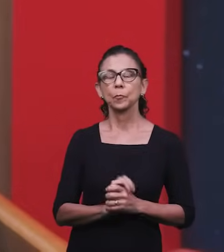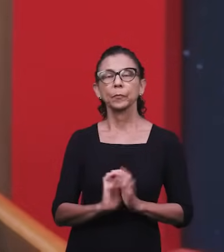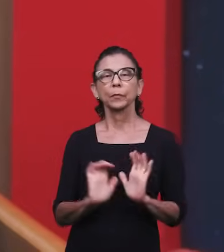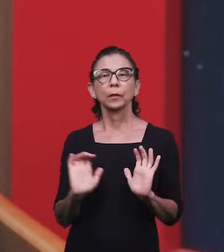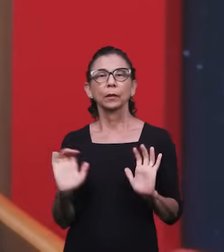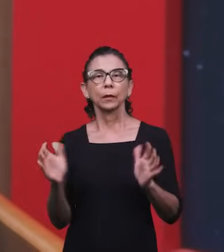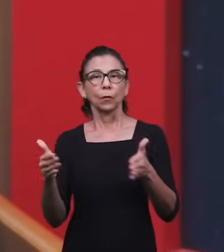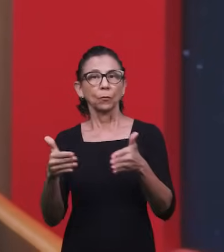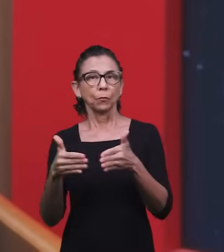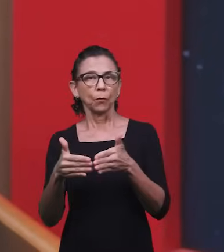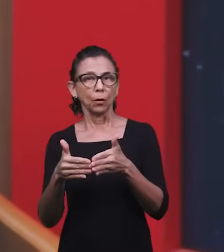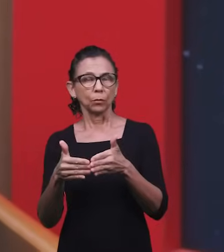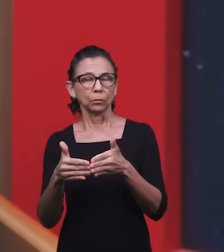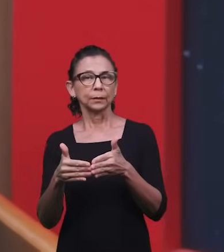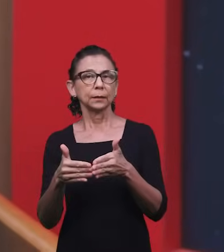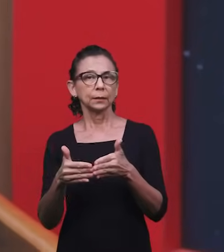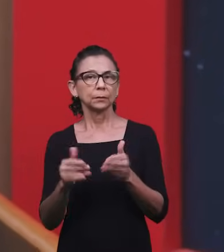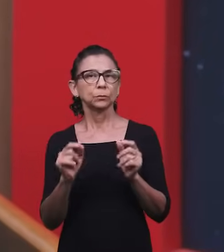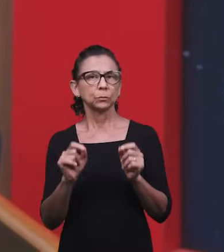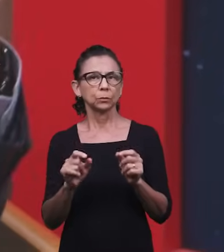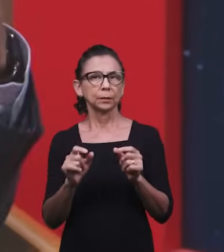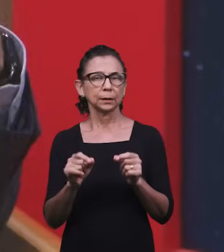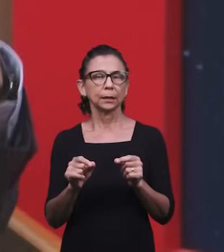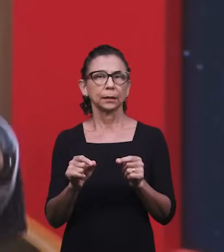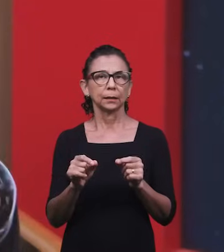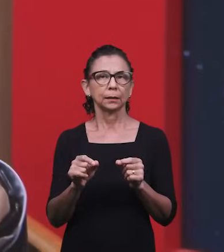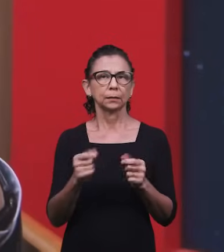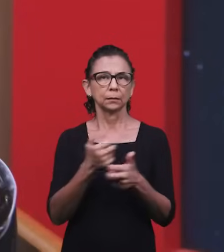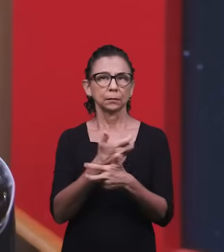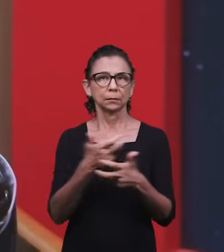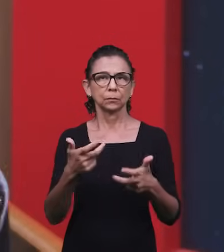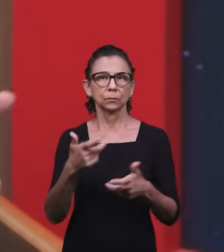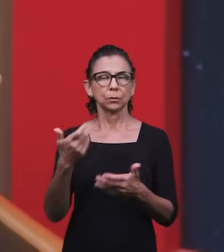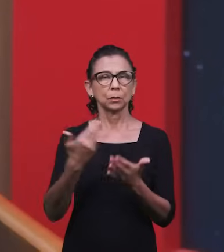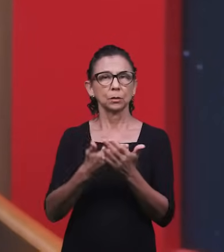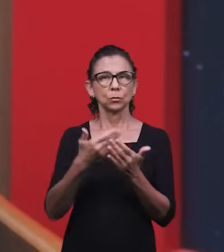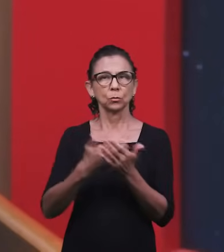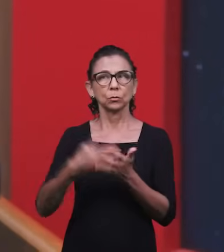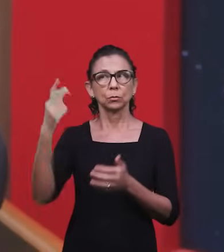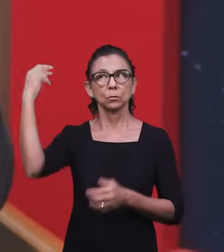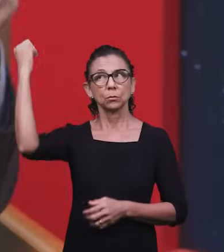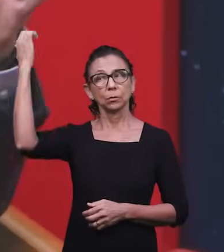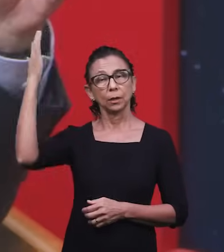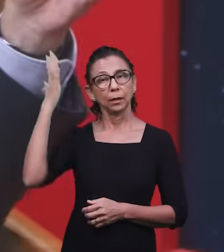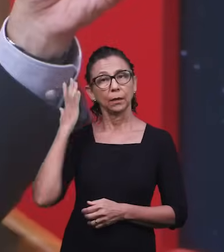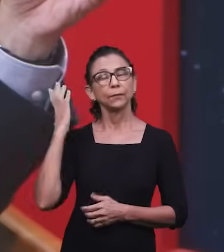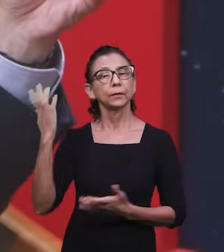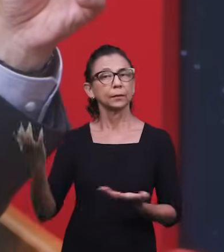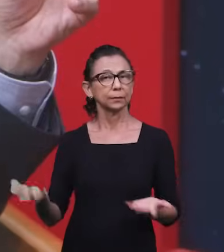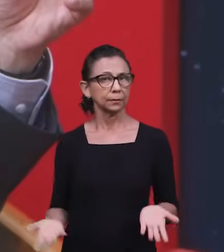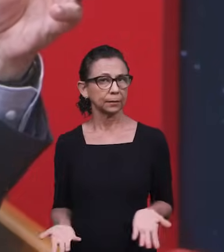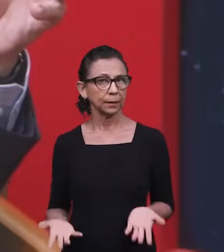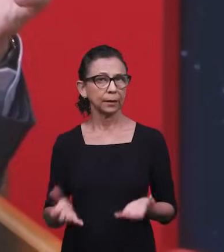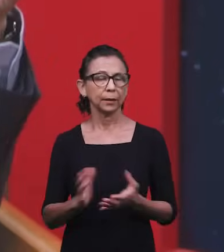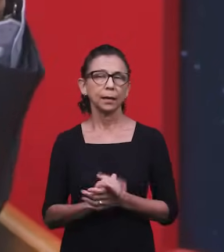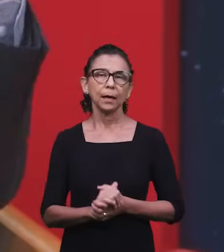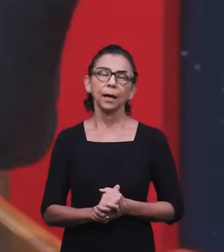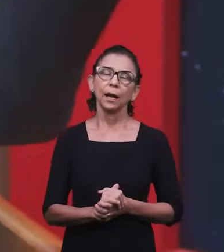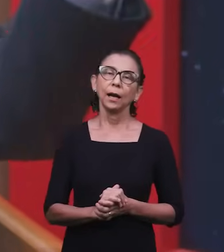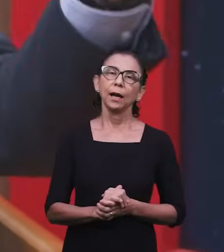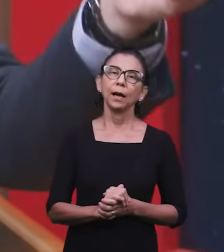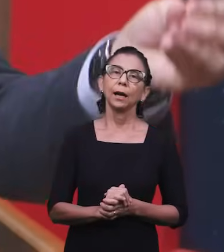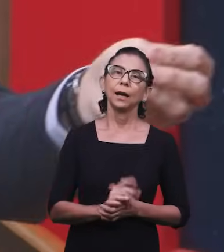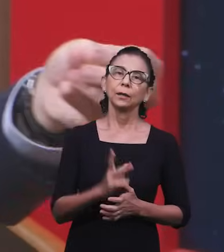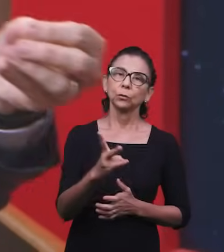pela orientação do Senhor para este momento. E é repercutido em tudo, não é? Isso.